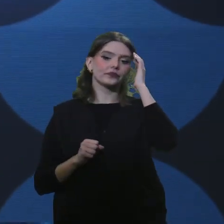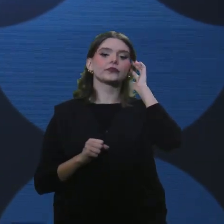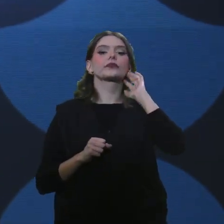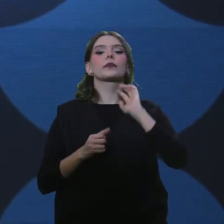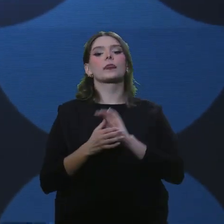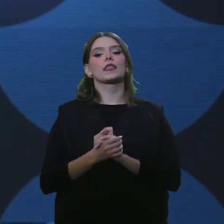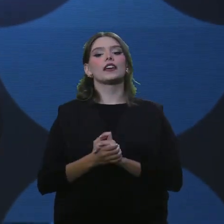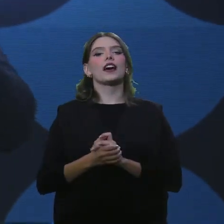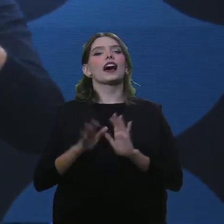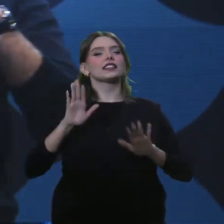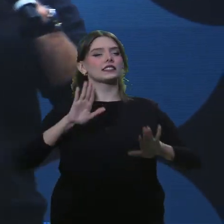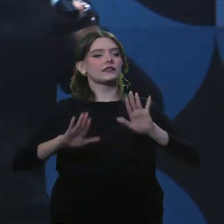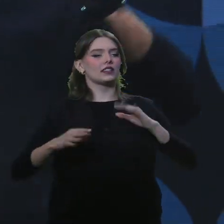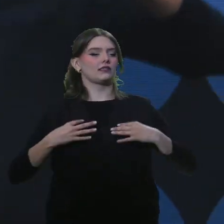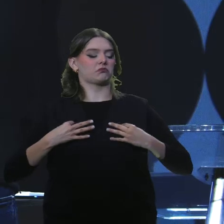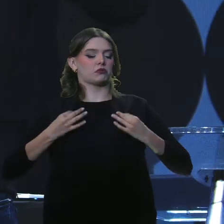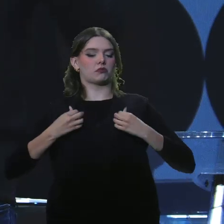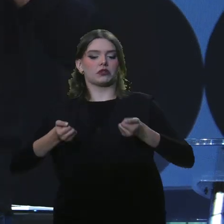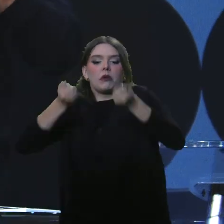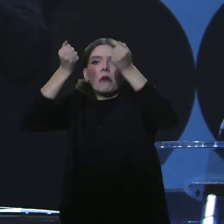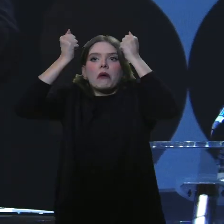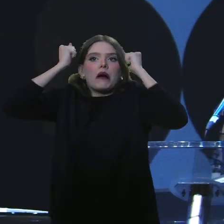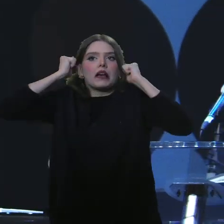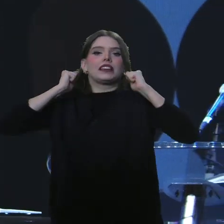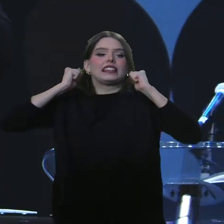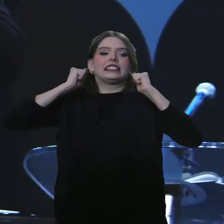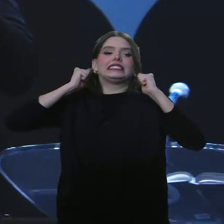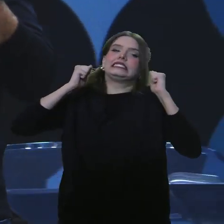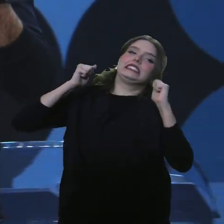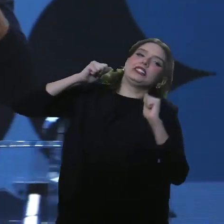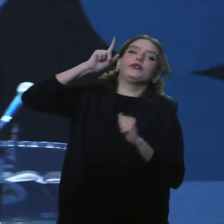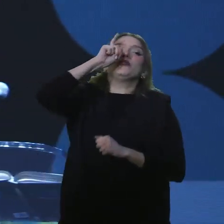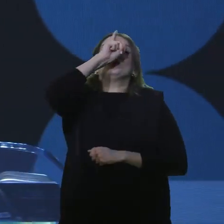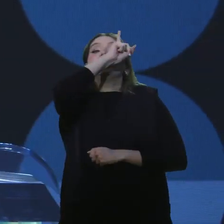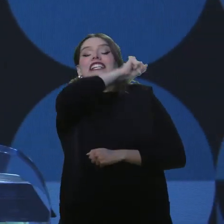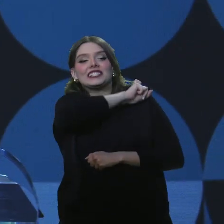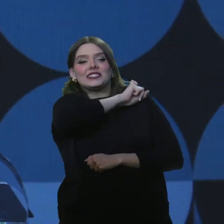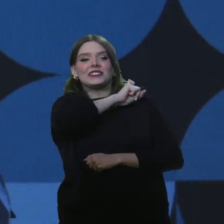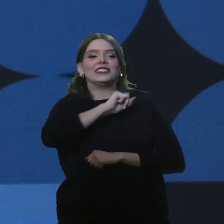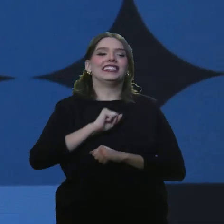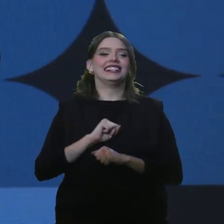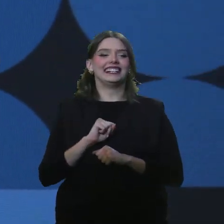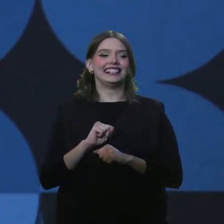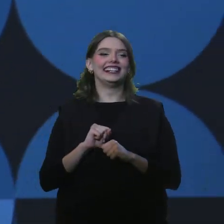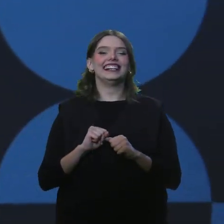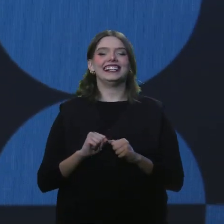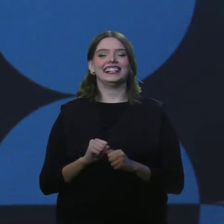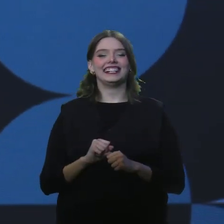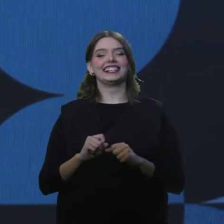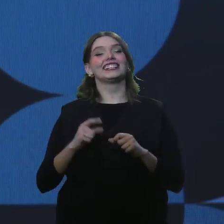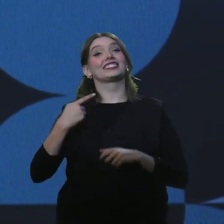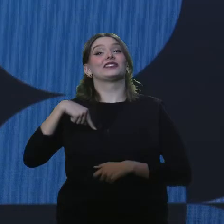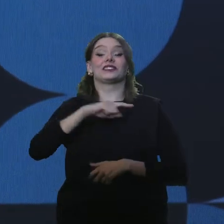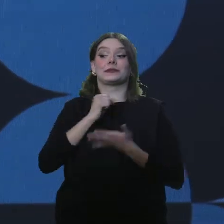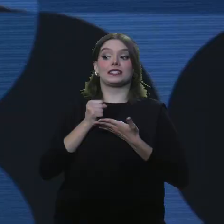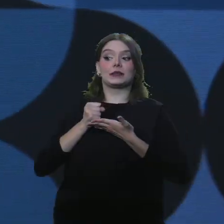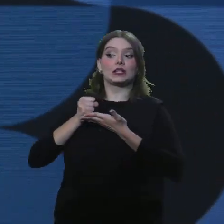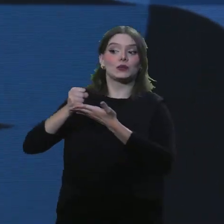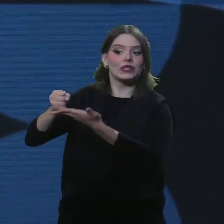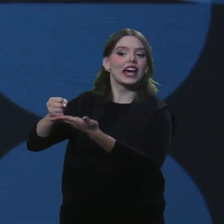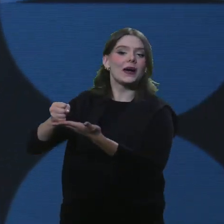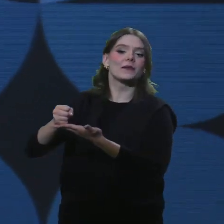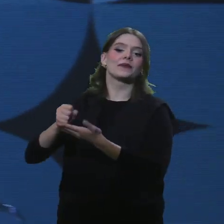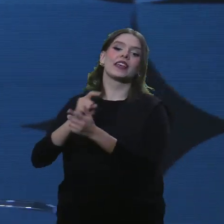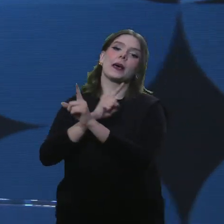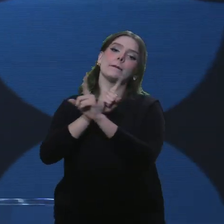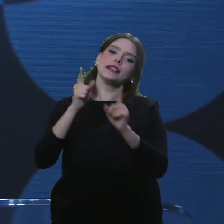ficar meio assim, não sai da cabeça. A cabeça é um pouquinho grande ainda, comparado com o corpo. E aí essa aí a gente tem que ajudar.